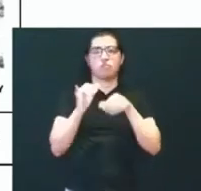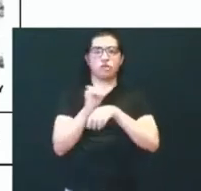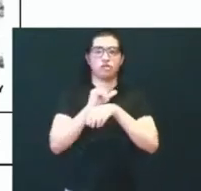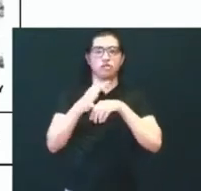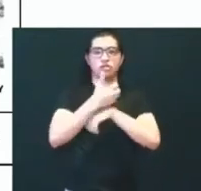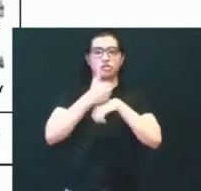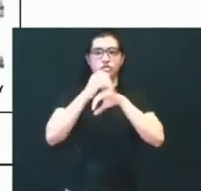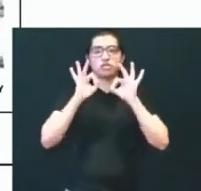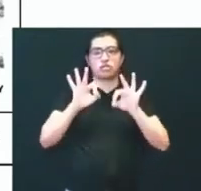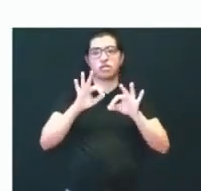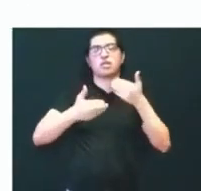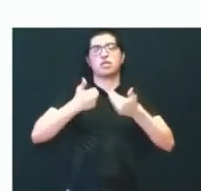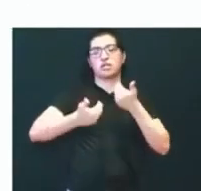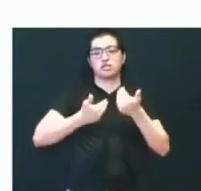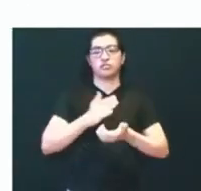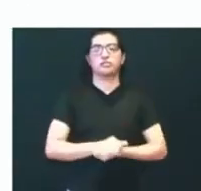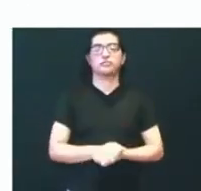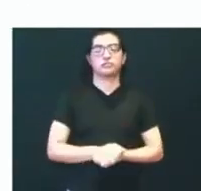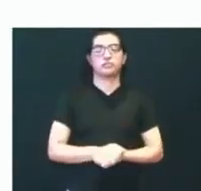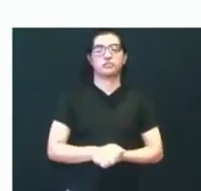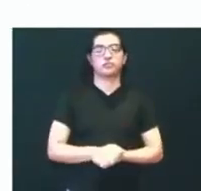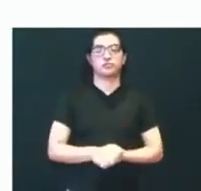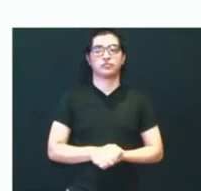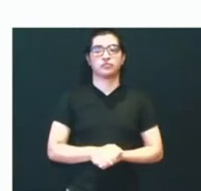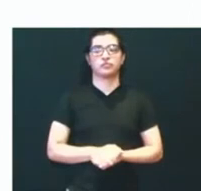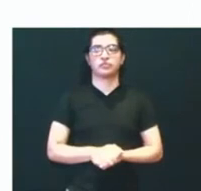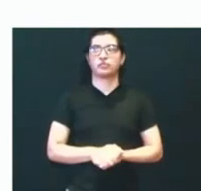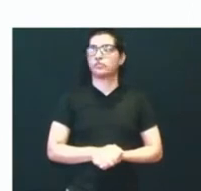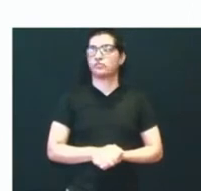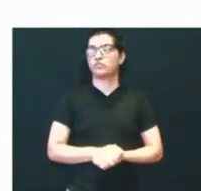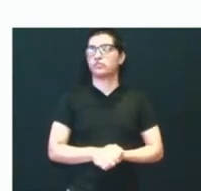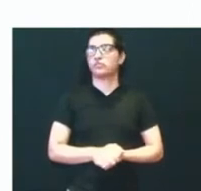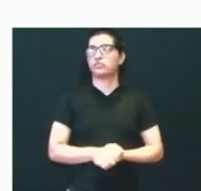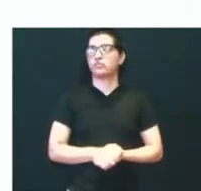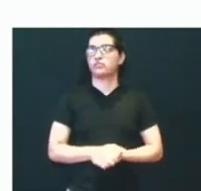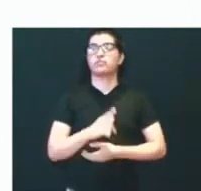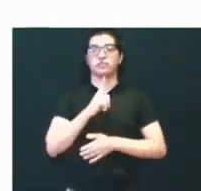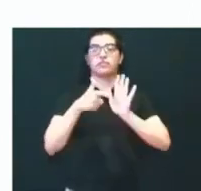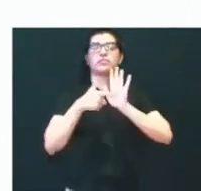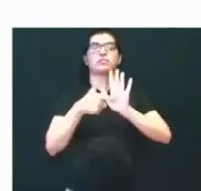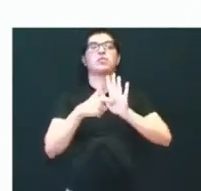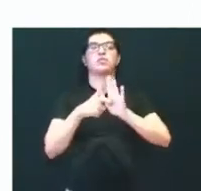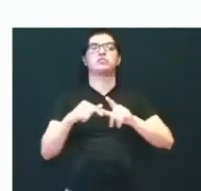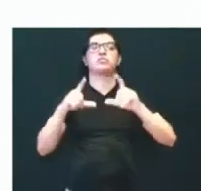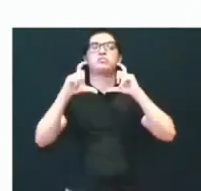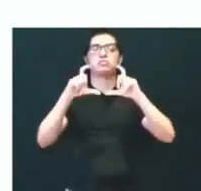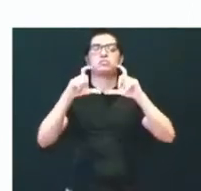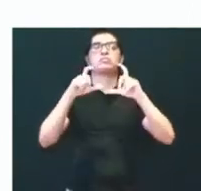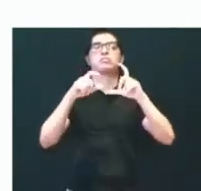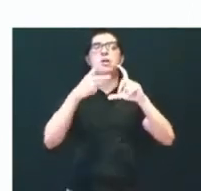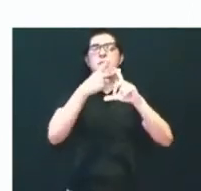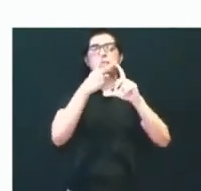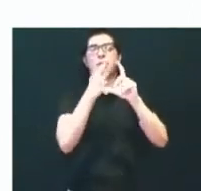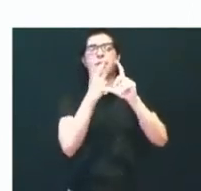estratégia de tratamento para ele. Bom, aqui a gente traz uma informação que